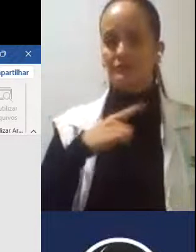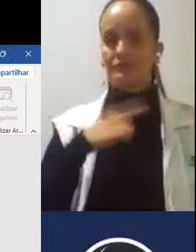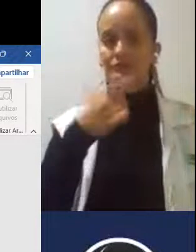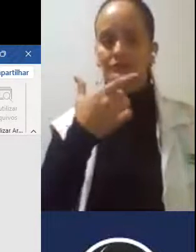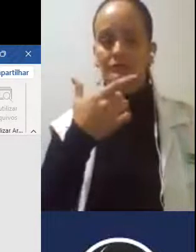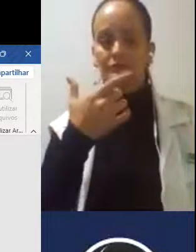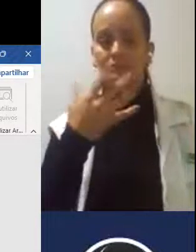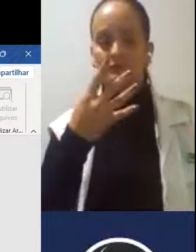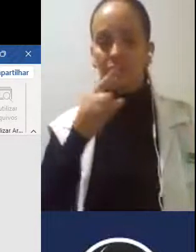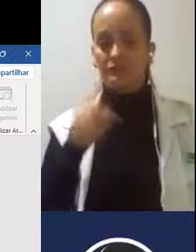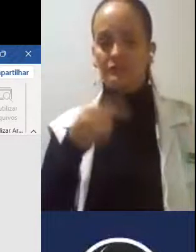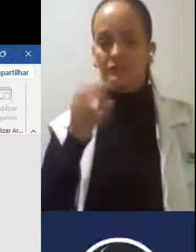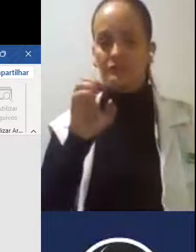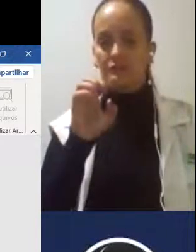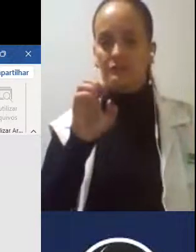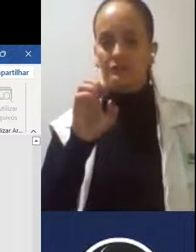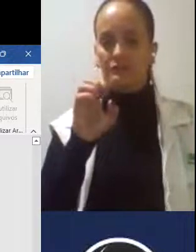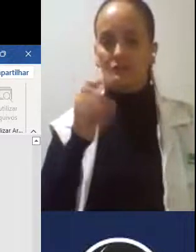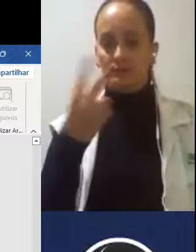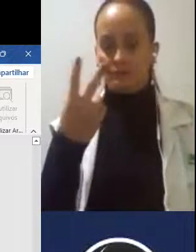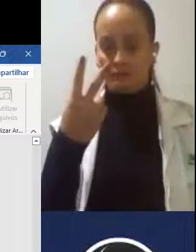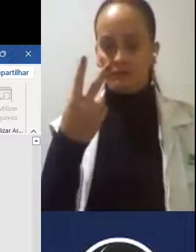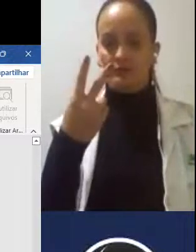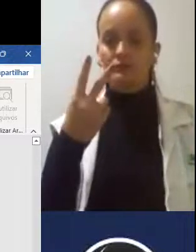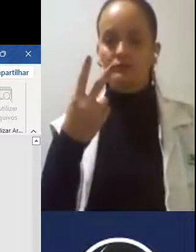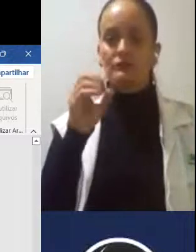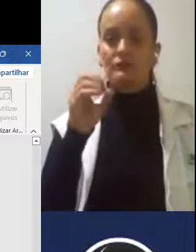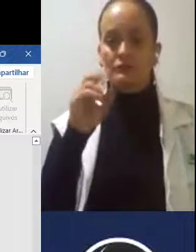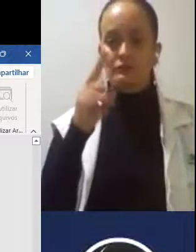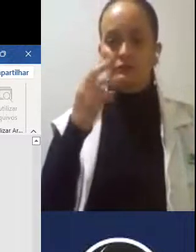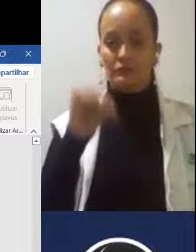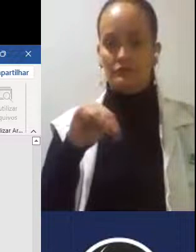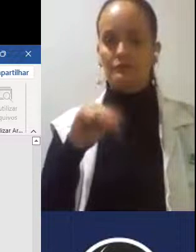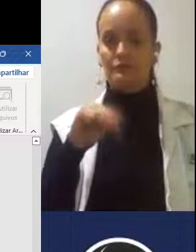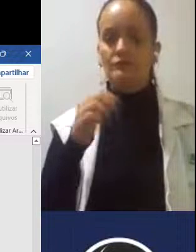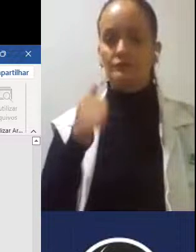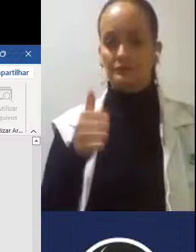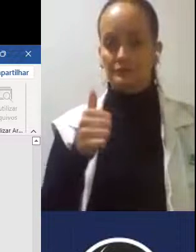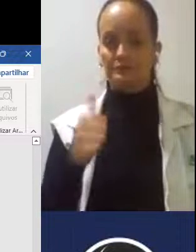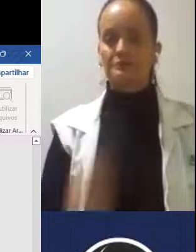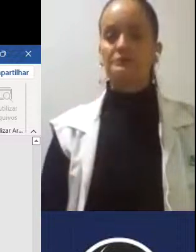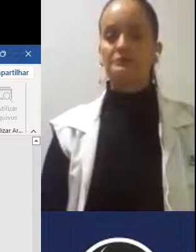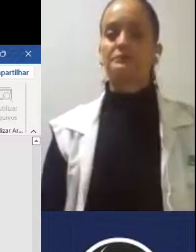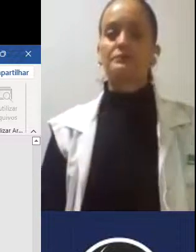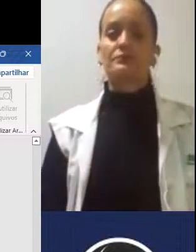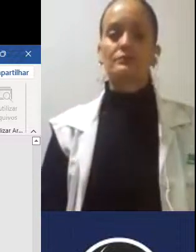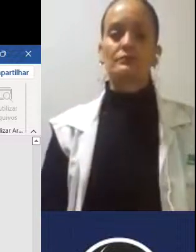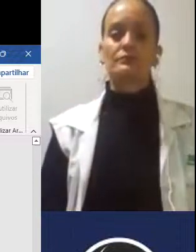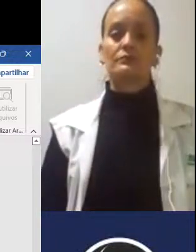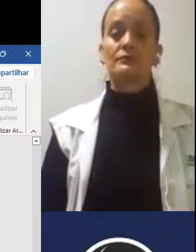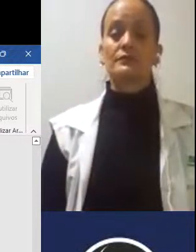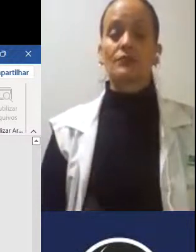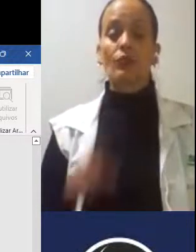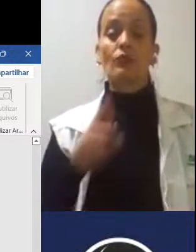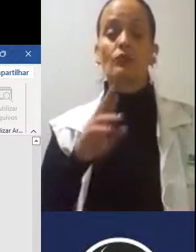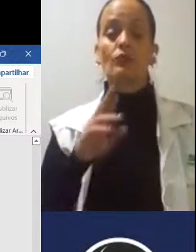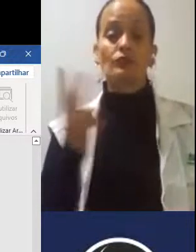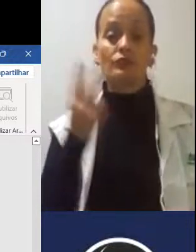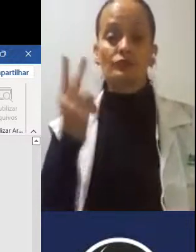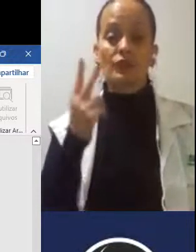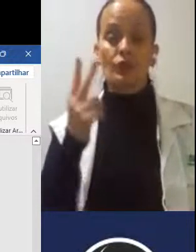24,2 ohms. Tranquilo? Valor da resistência equivalente total do circuito.